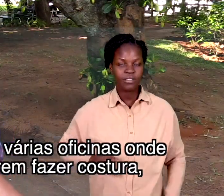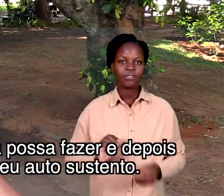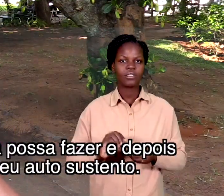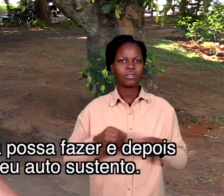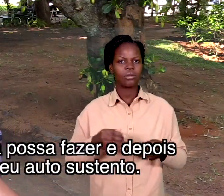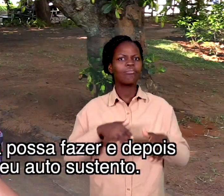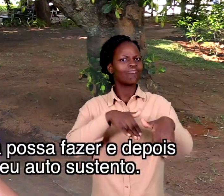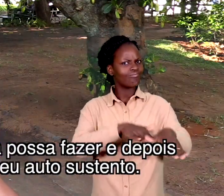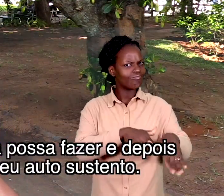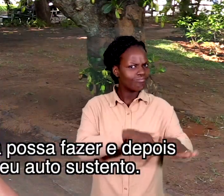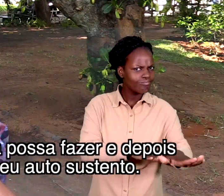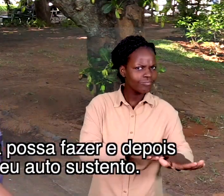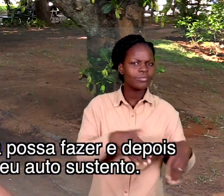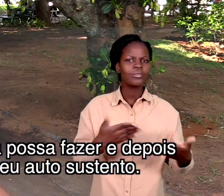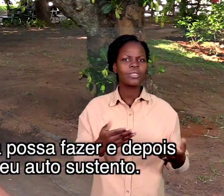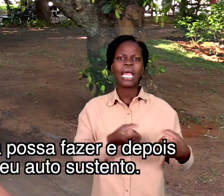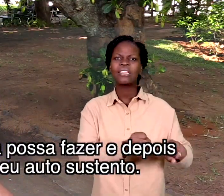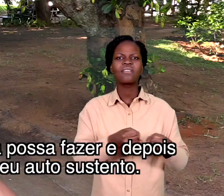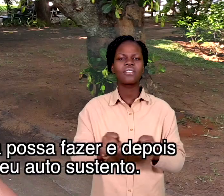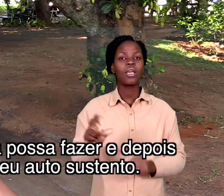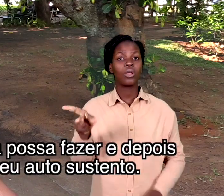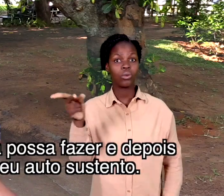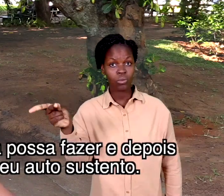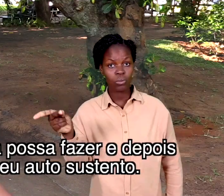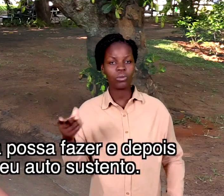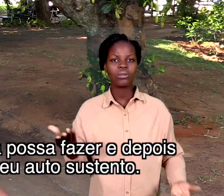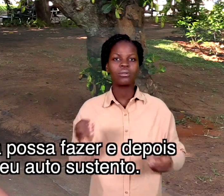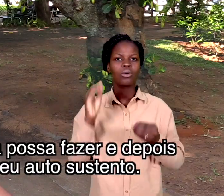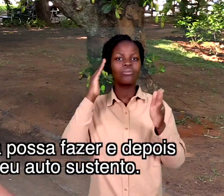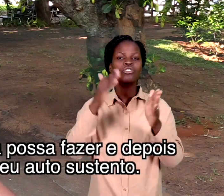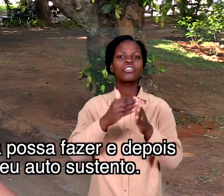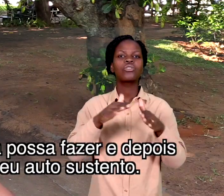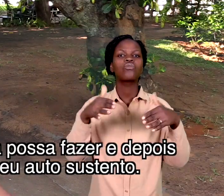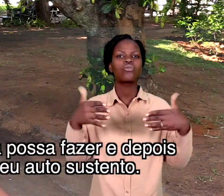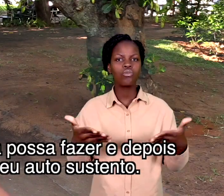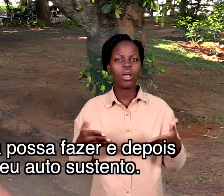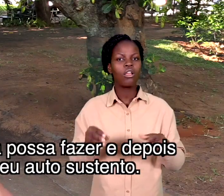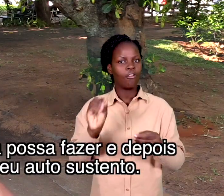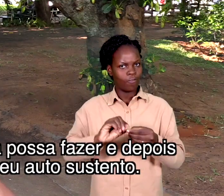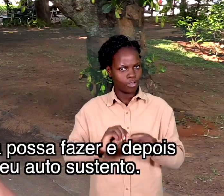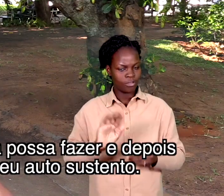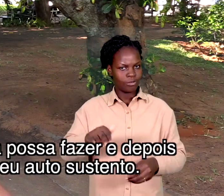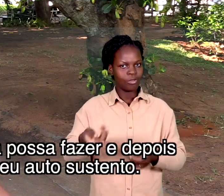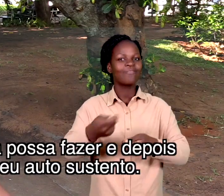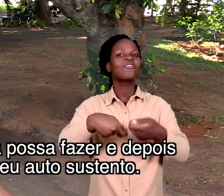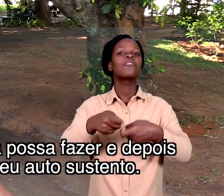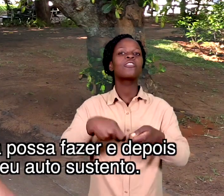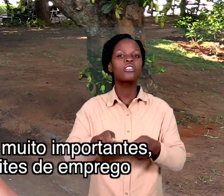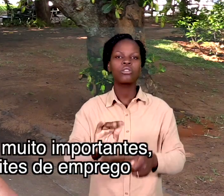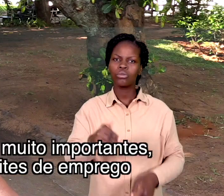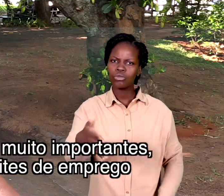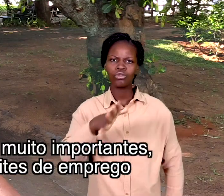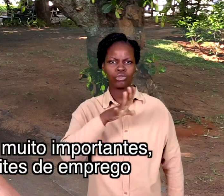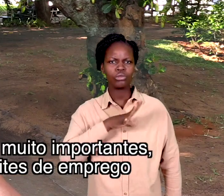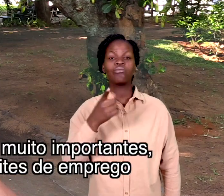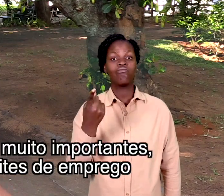costura, arte, artesanato, de forma que ela possa fazer e depois vender e assim conseguir um autossustento. Eu acho